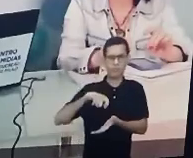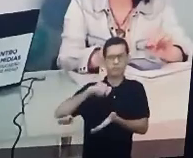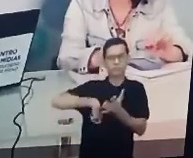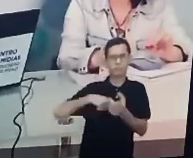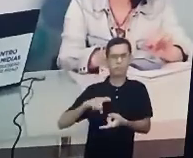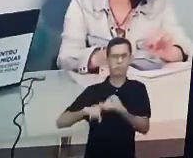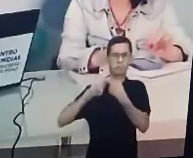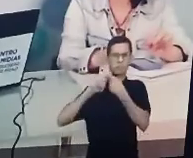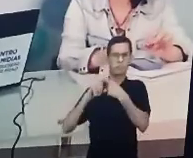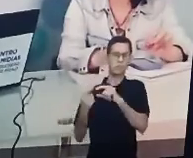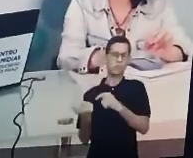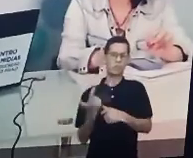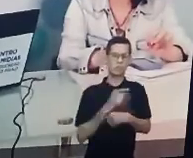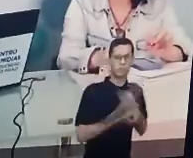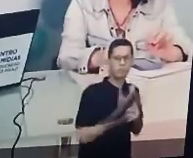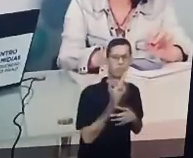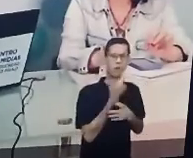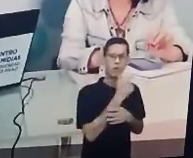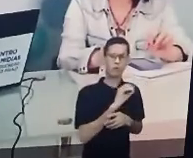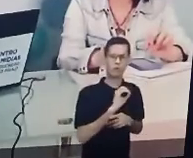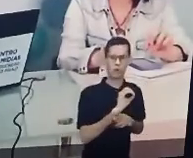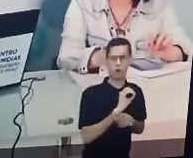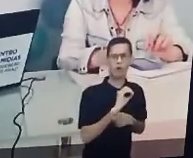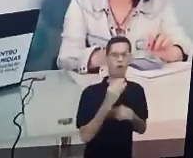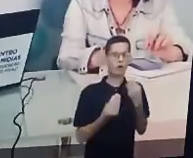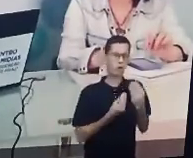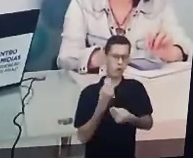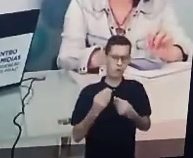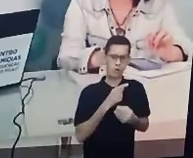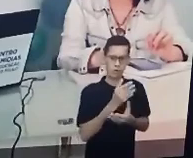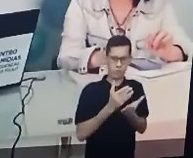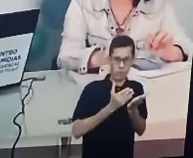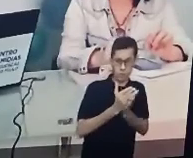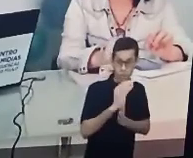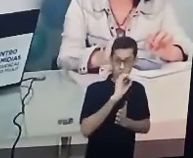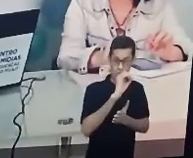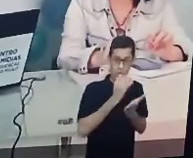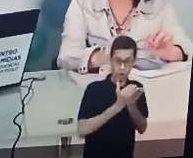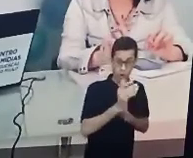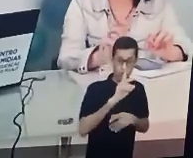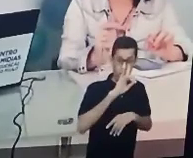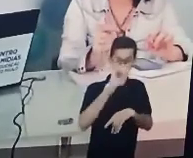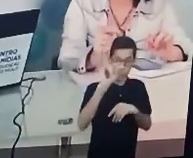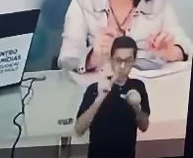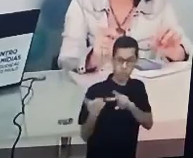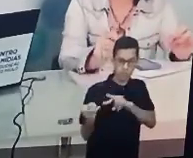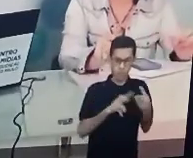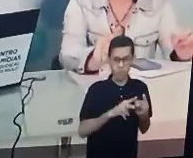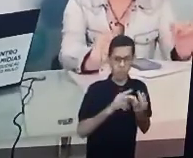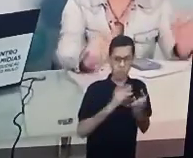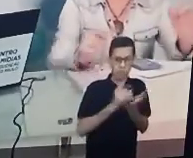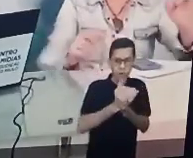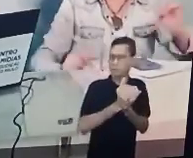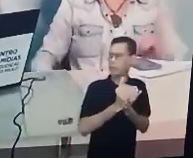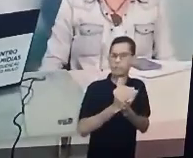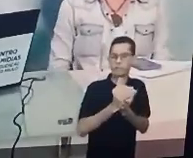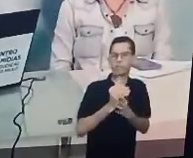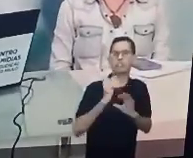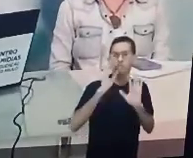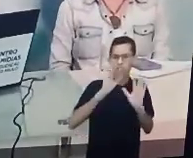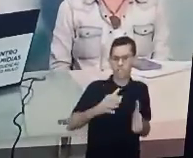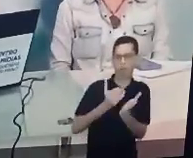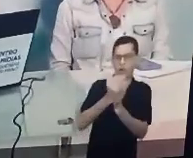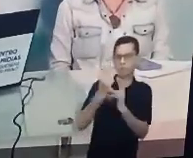a abertura de um O, o início da vigência não é o momento em que eu realizo essa migração para o O. É lá